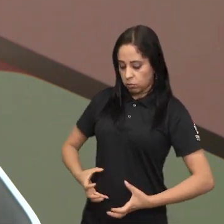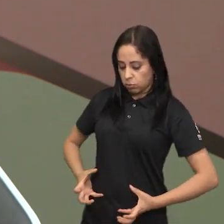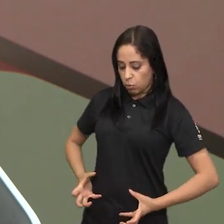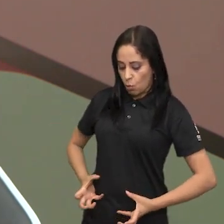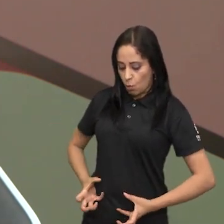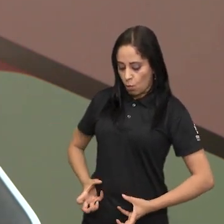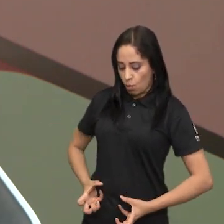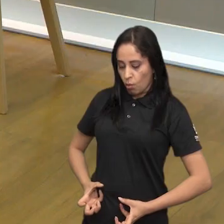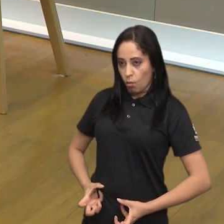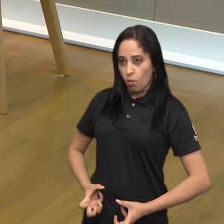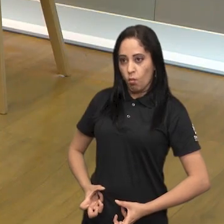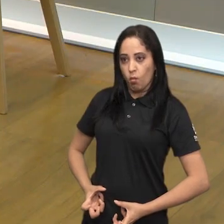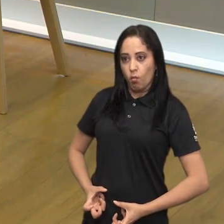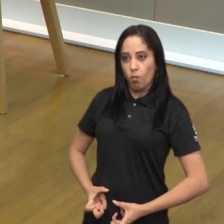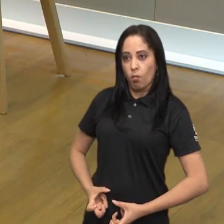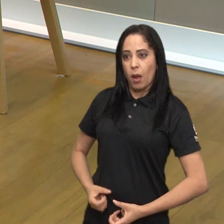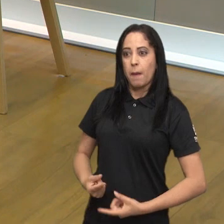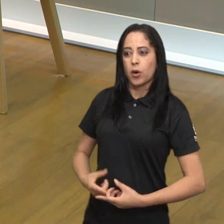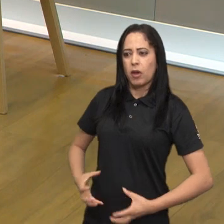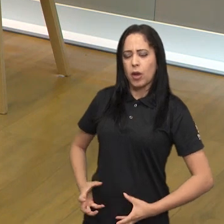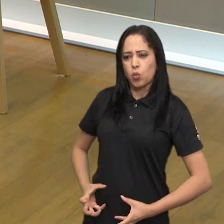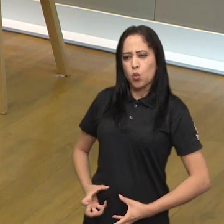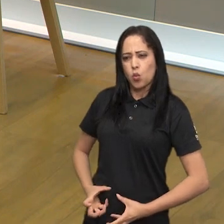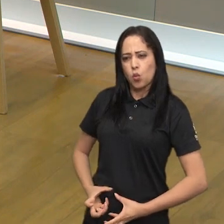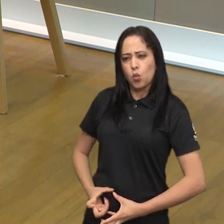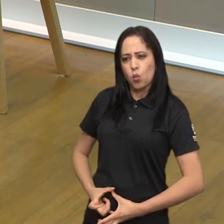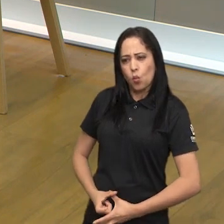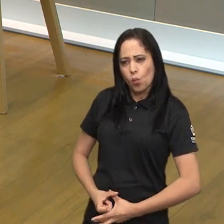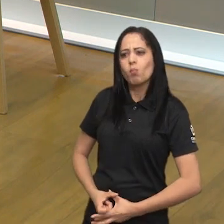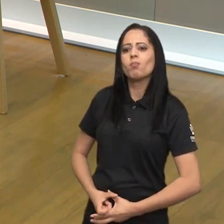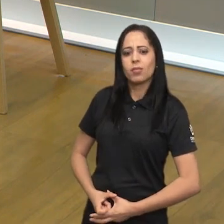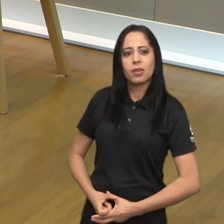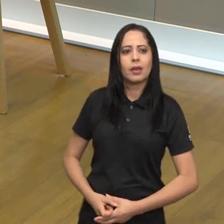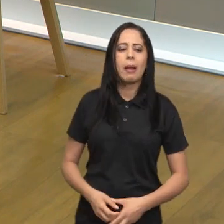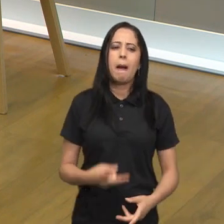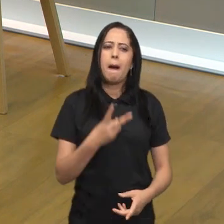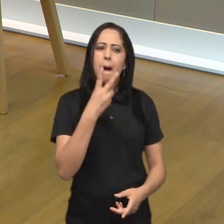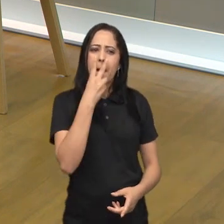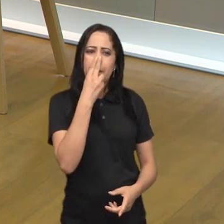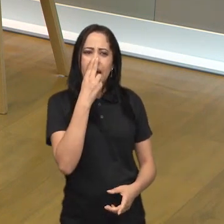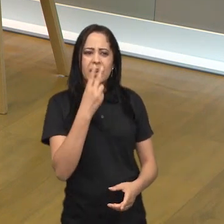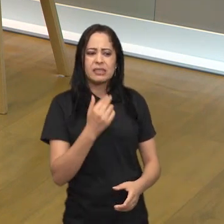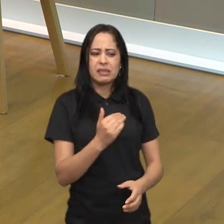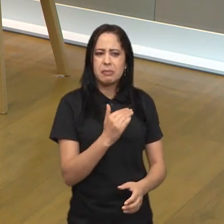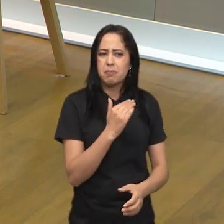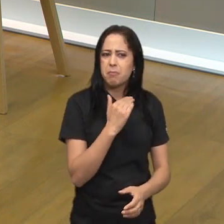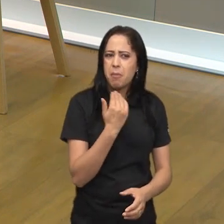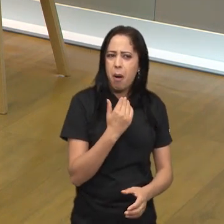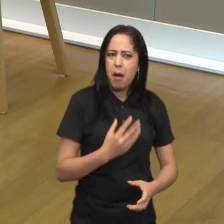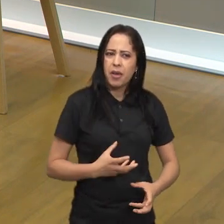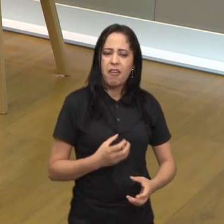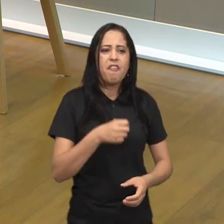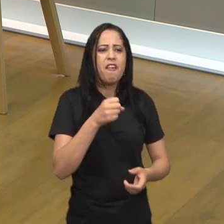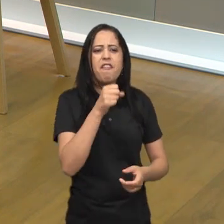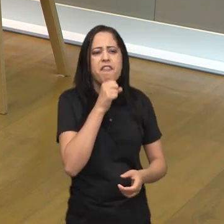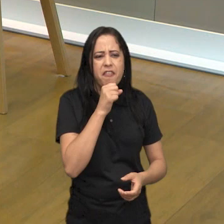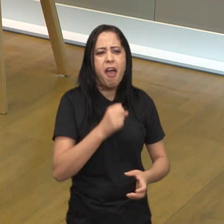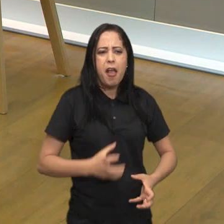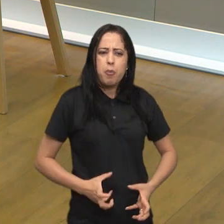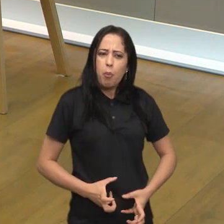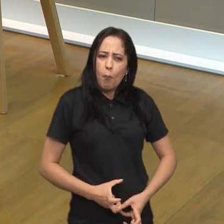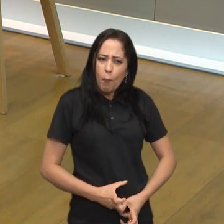diagnosticar o ovário. Nossa. De tão pequeno que tá. Olha só, é como se ele fosse atrofiando ali. Envelhecendo, né?